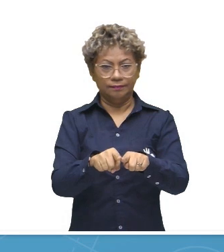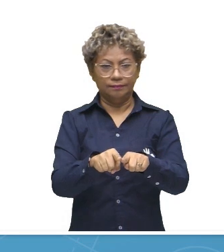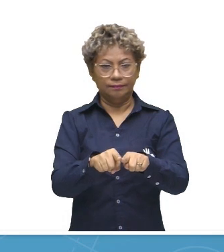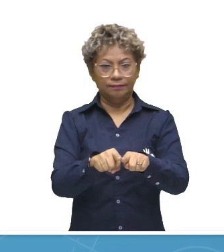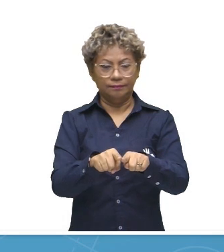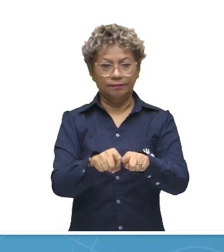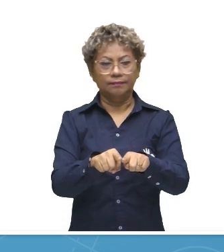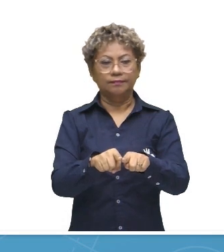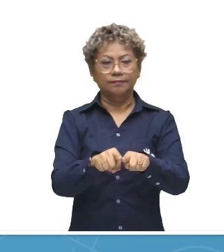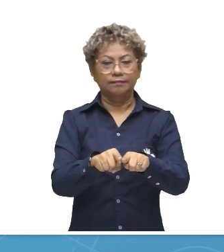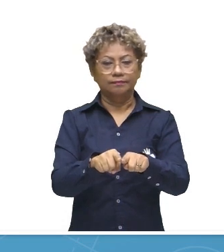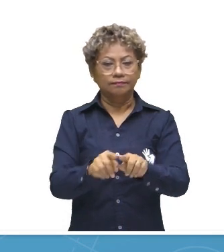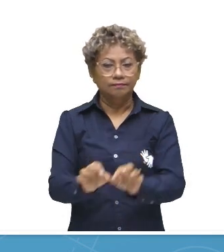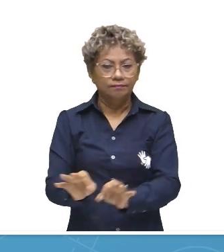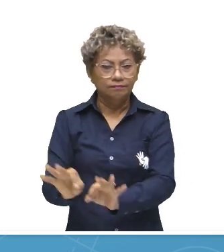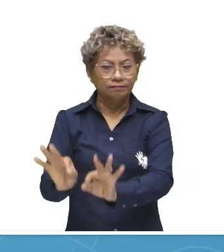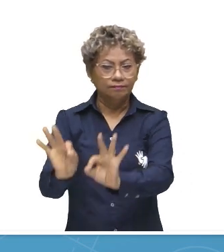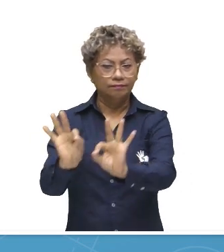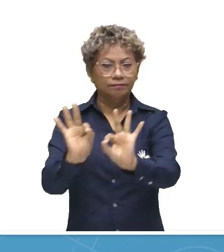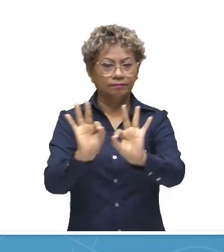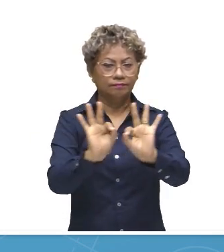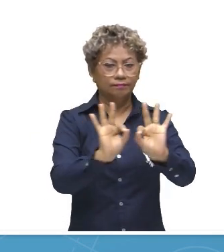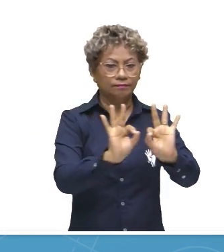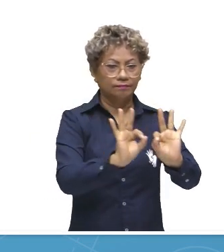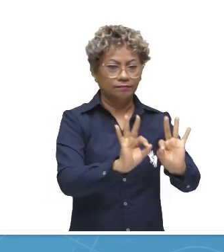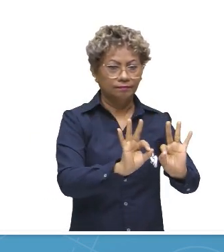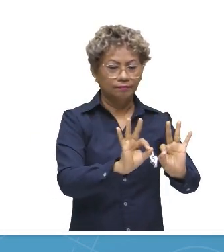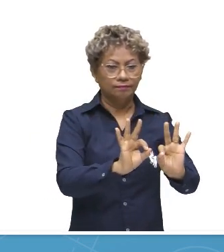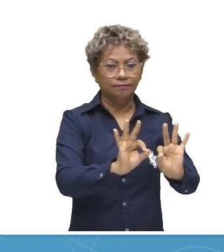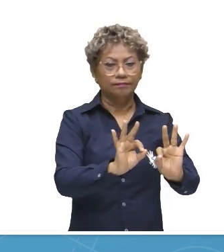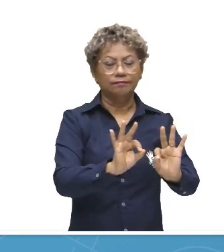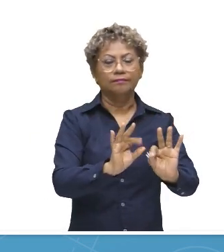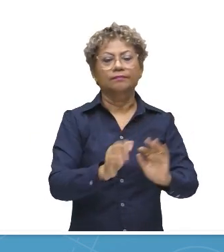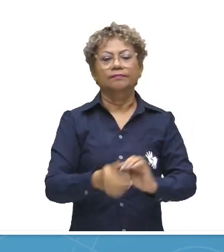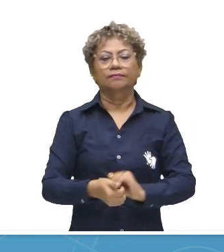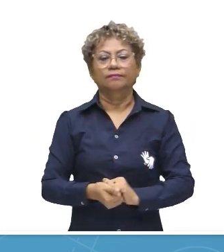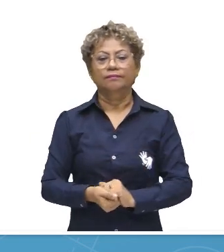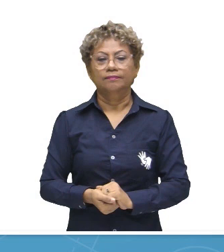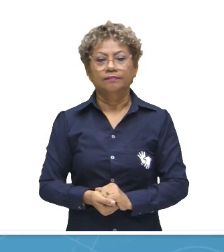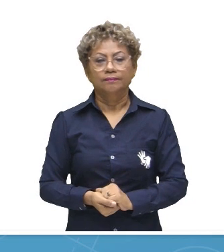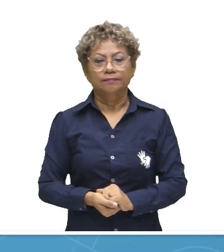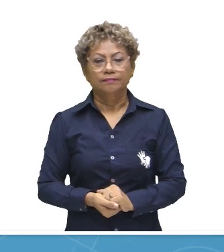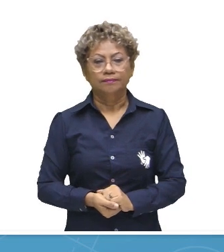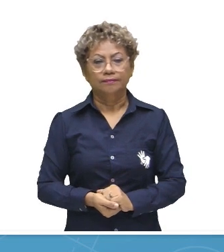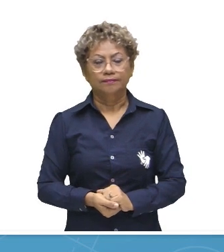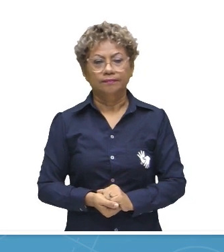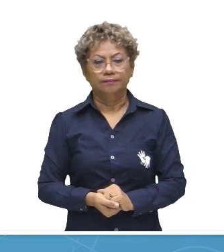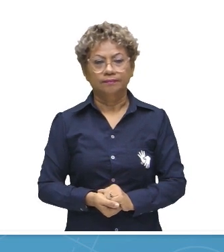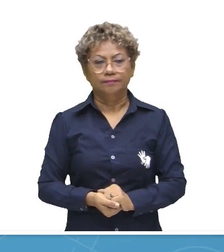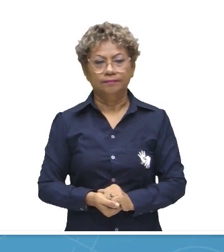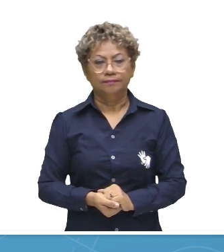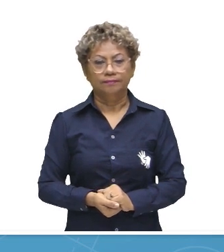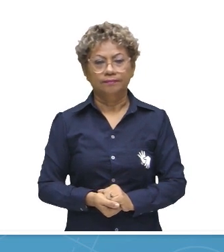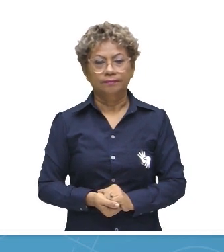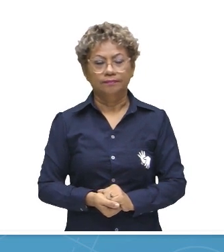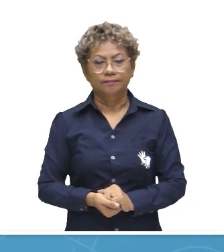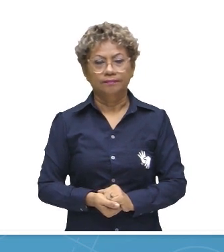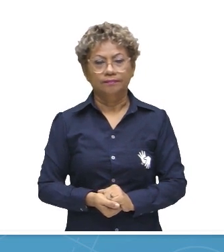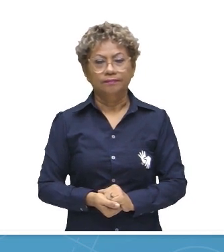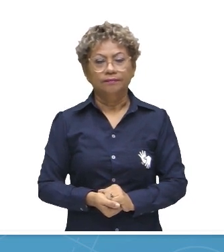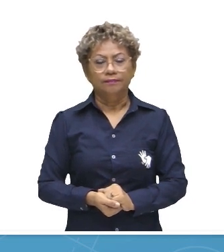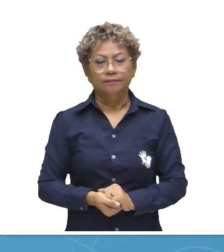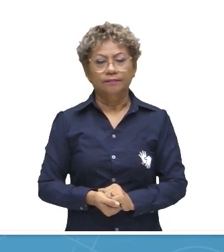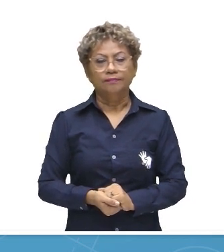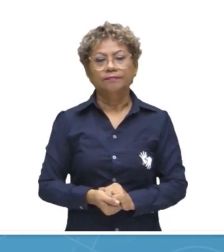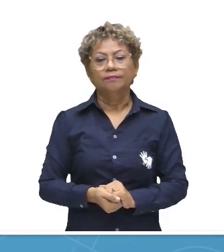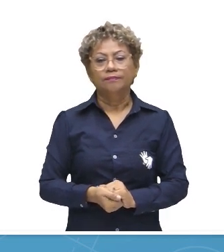Consequentemente, nós temos essa região aqui formada, né, de uma cor aqui mais alaranjada,